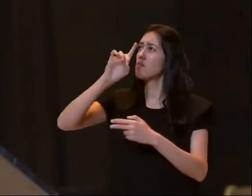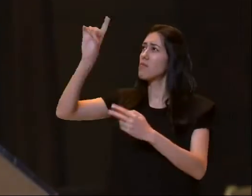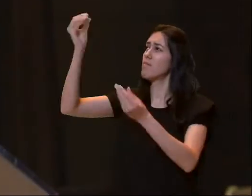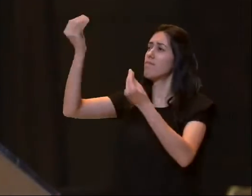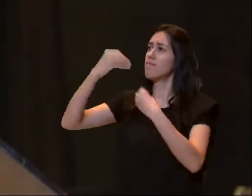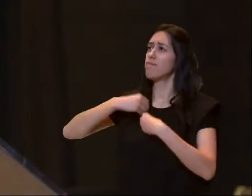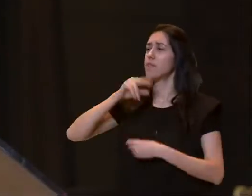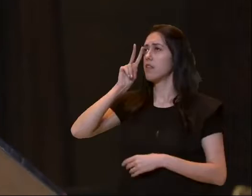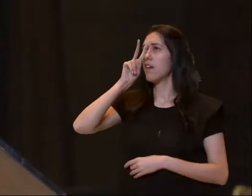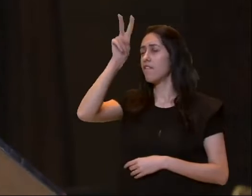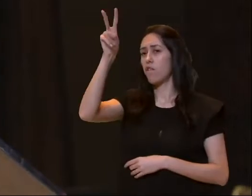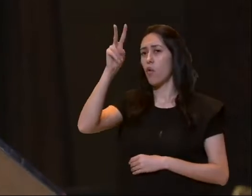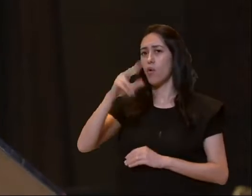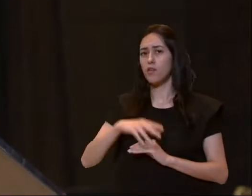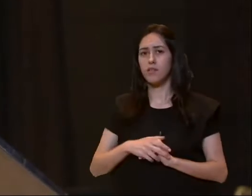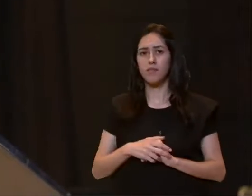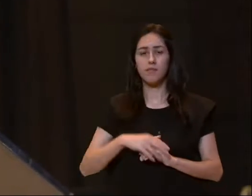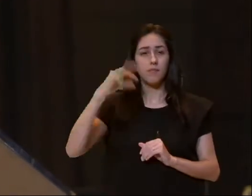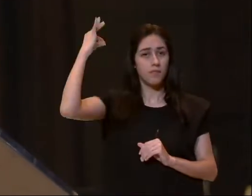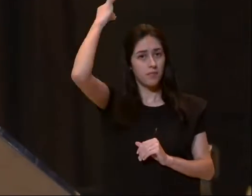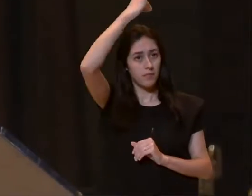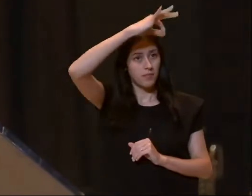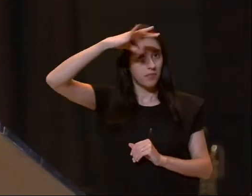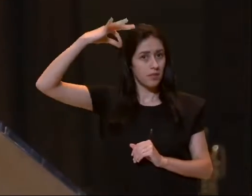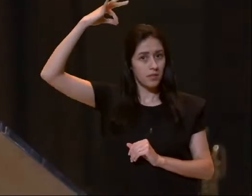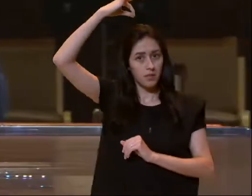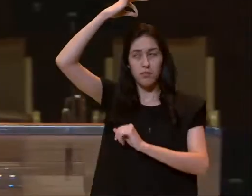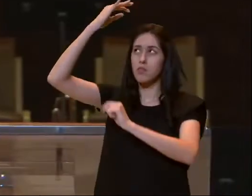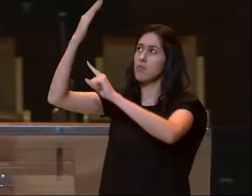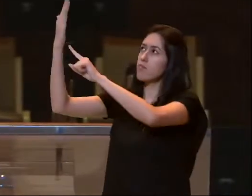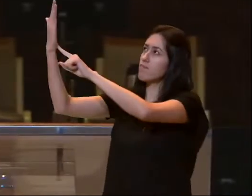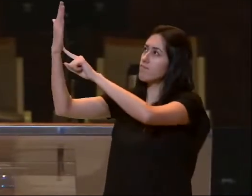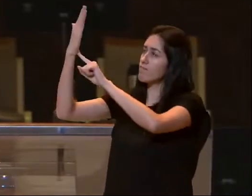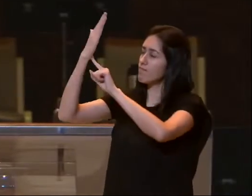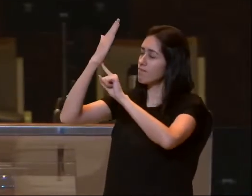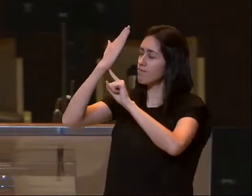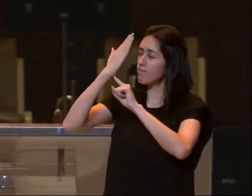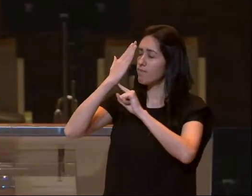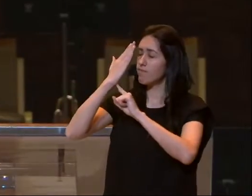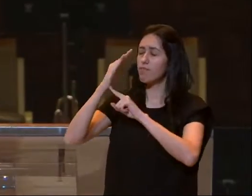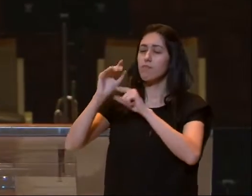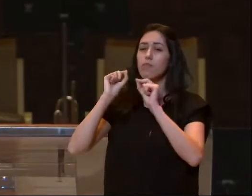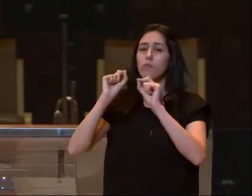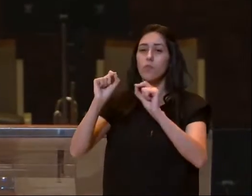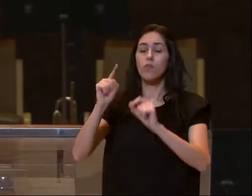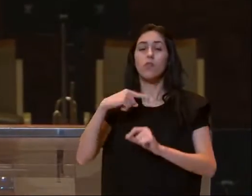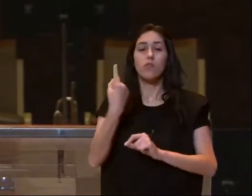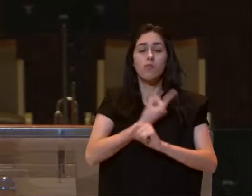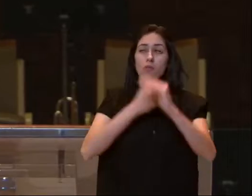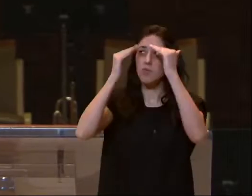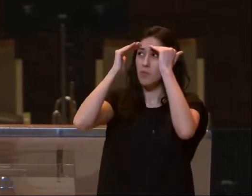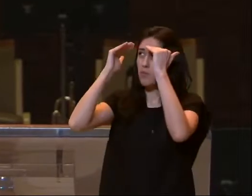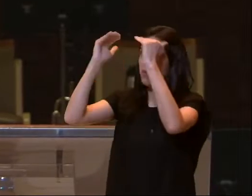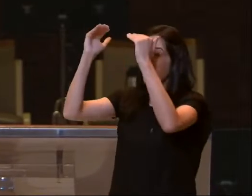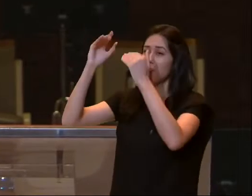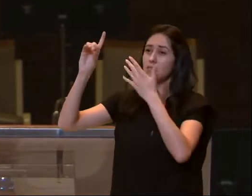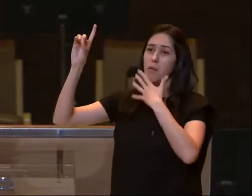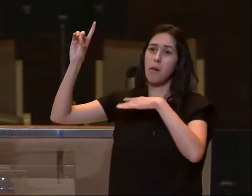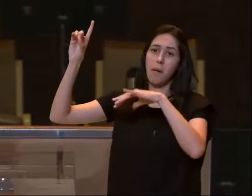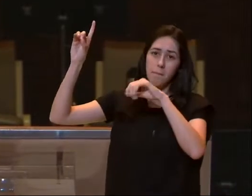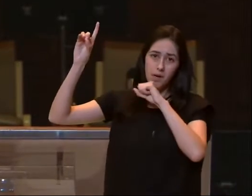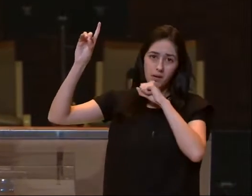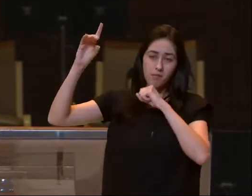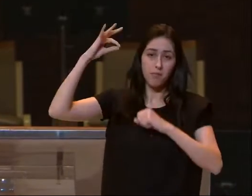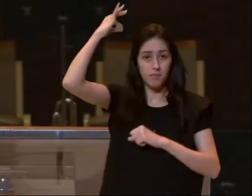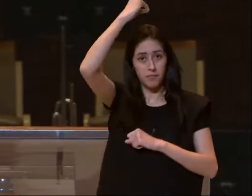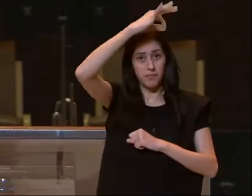fortalece. O Espírito é revelado a nós para fazermos a obra do Pai, mas também esse Espírito,